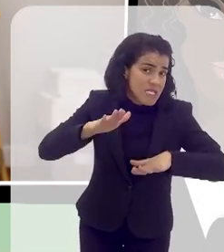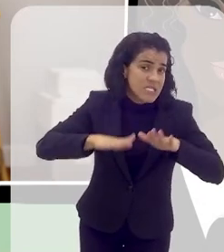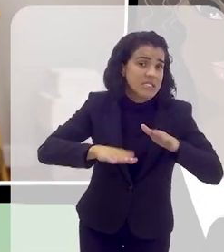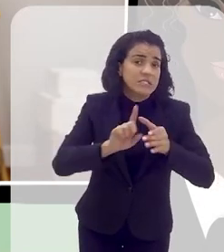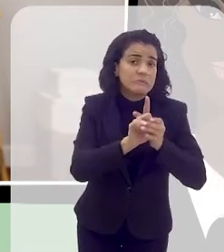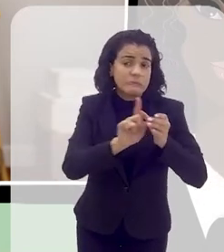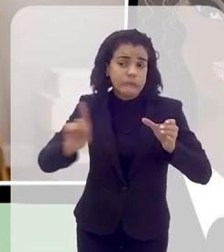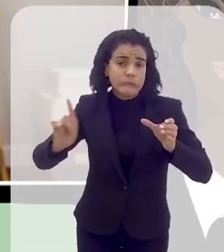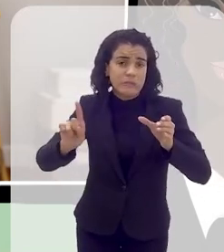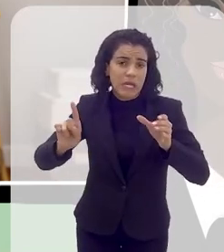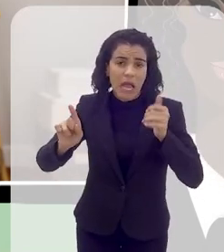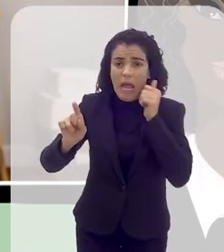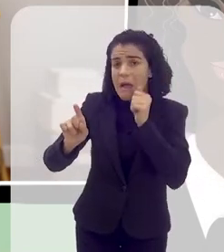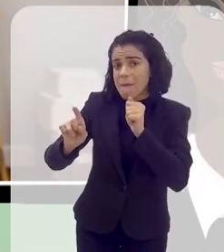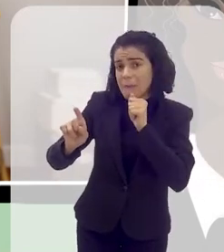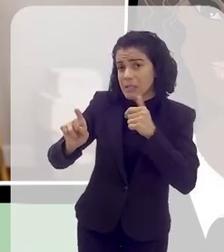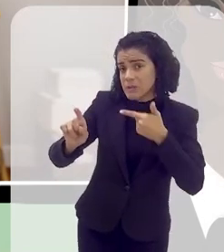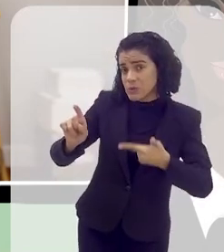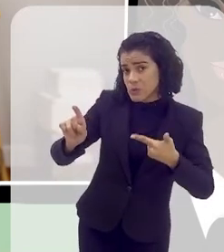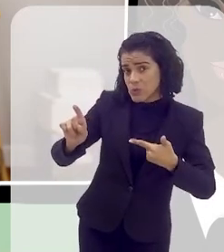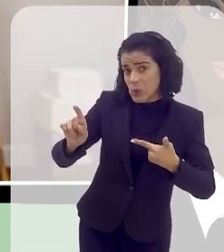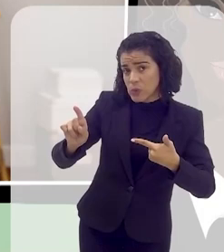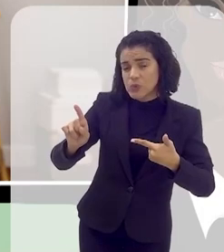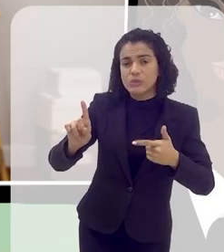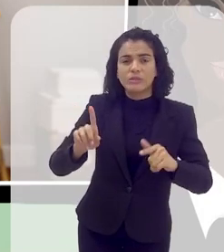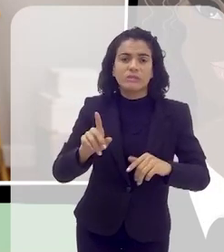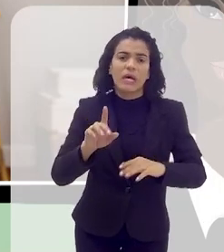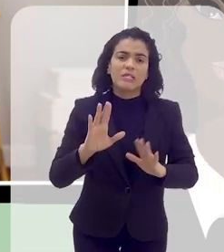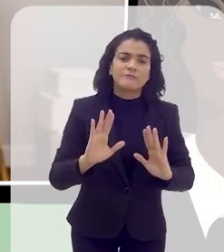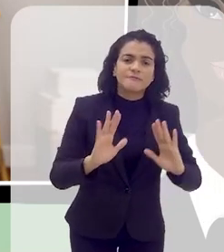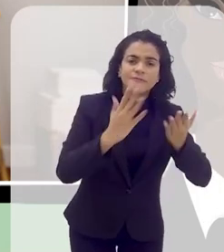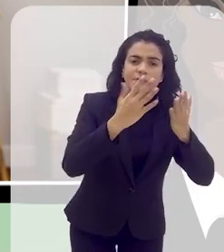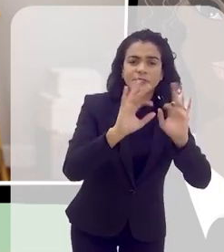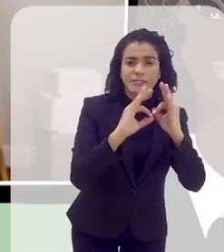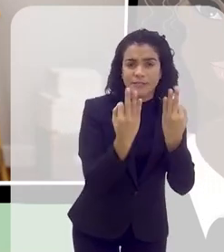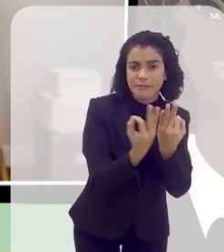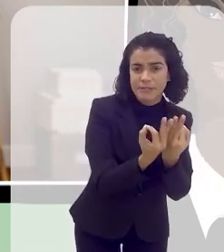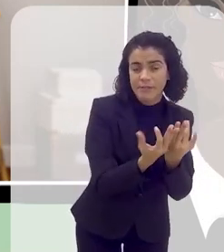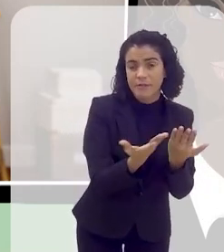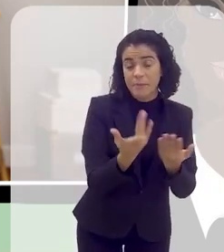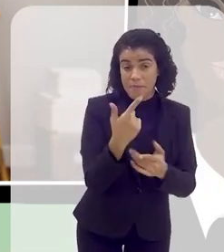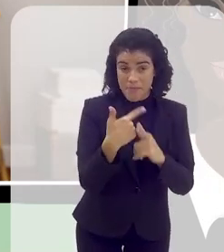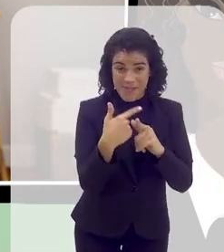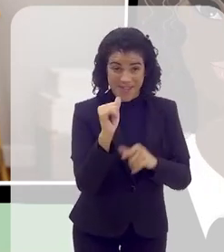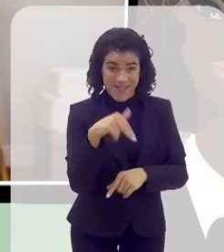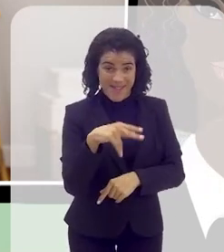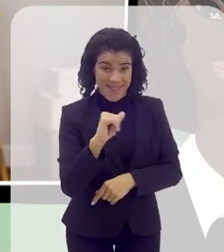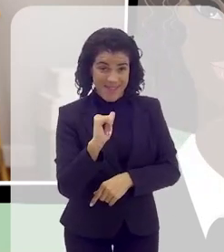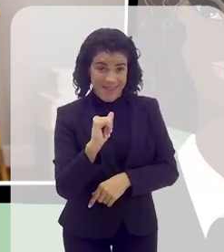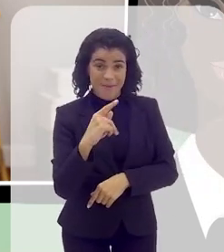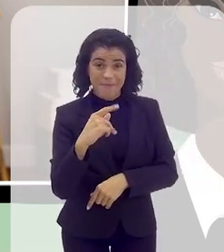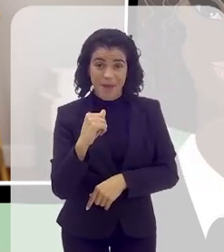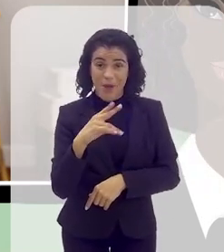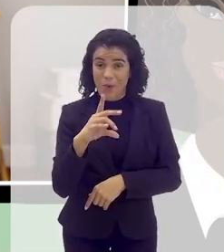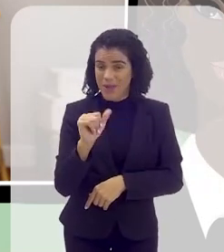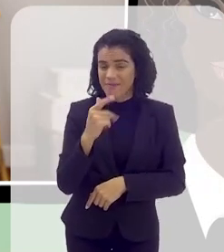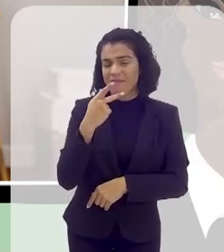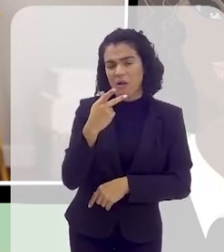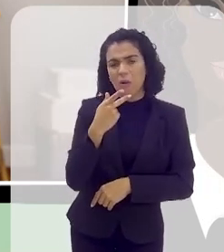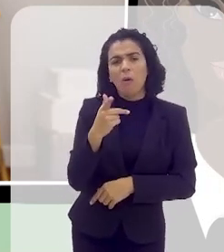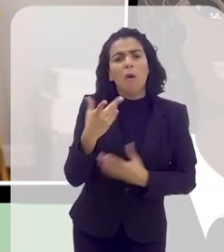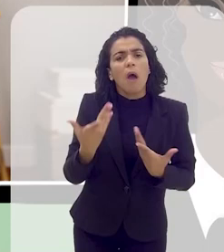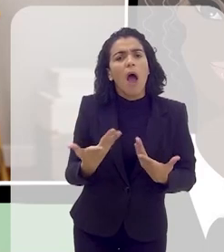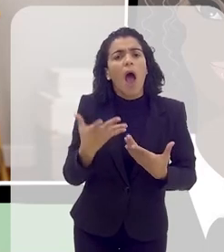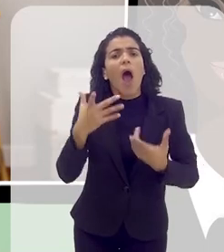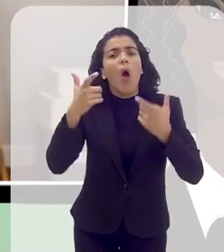talvez excluir a madrasta um pouco dos eventos familiares, né? Porque como a Ana Paula falou,